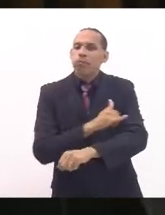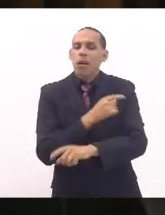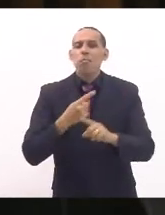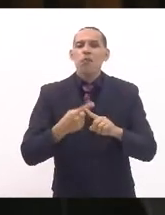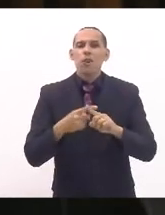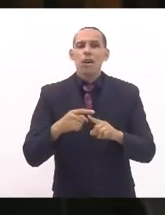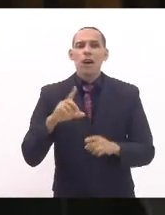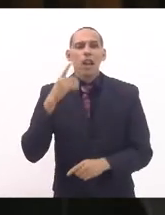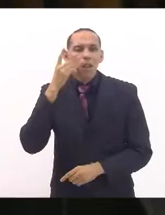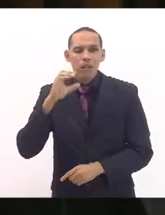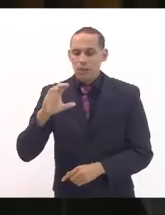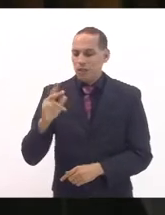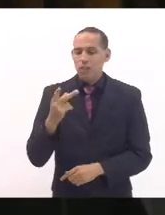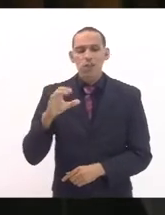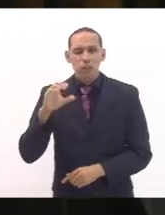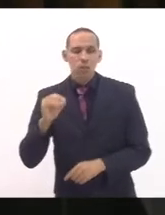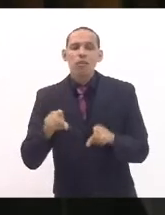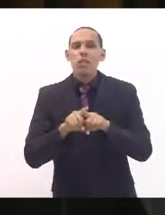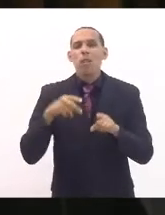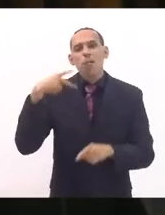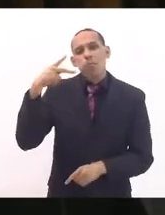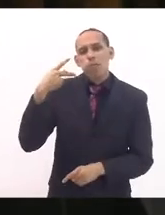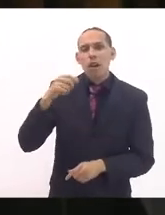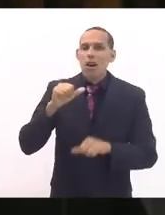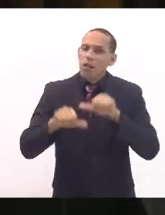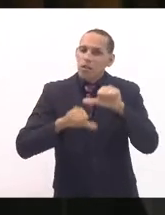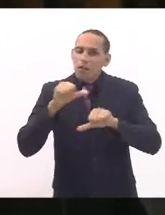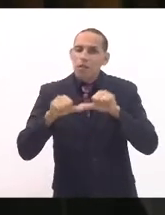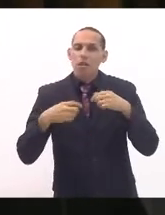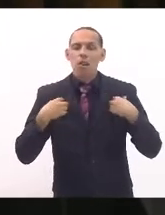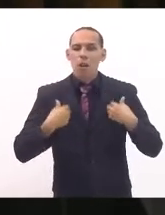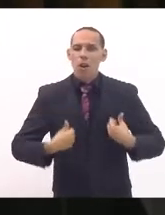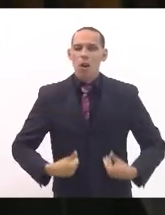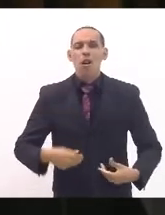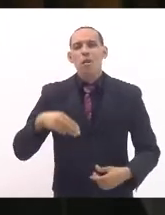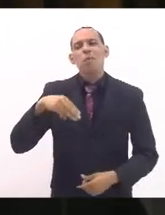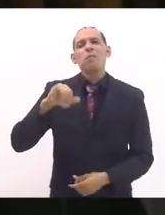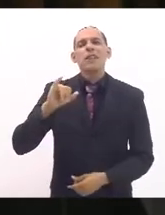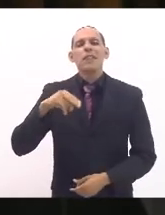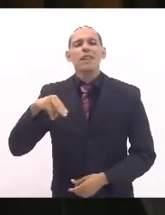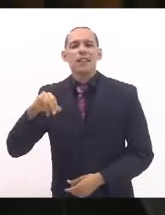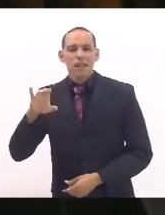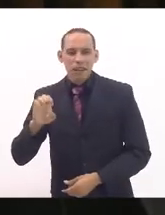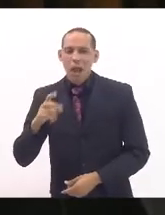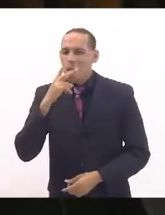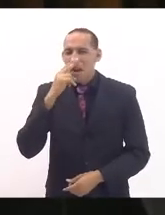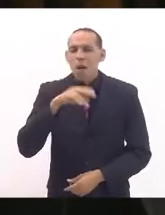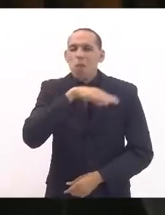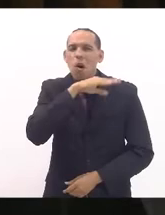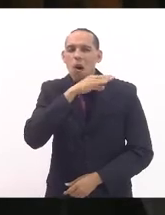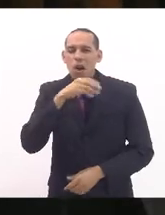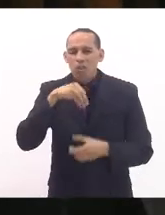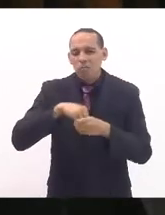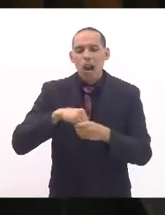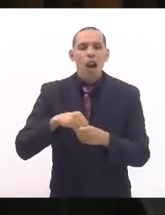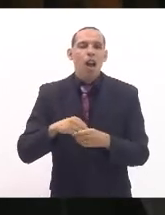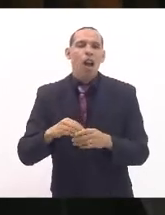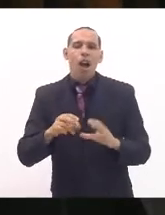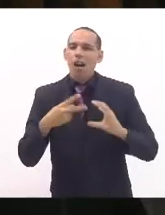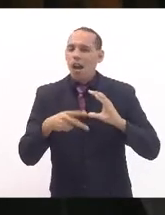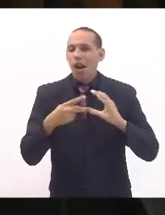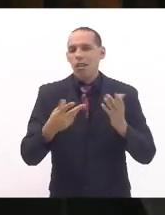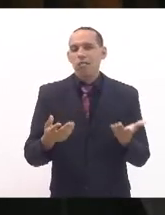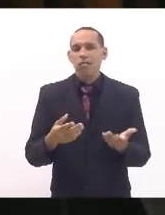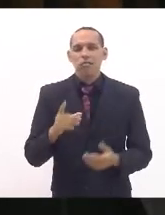Chico Machado e o vereador do seu partido que se veste de mini no carnaval, que parece um porco na Câmara do Rio. Deputado